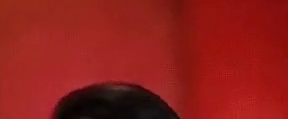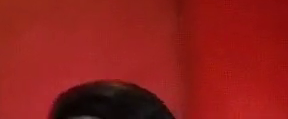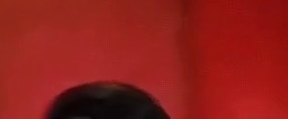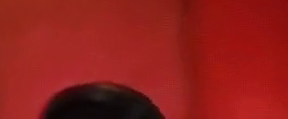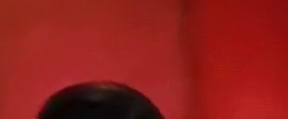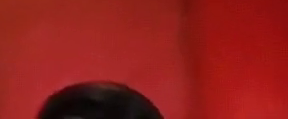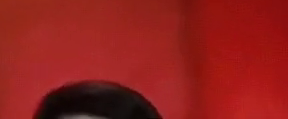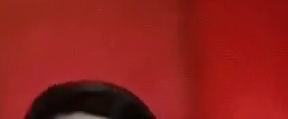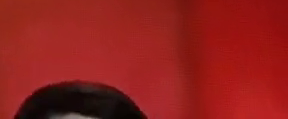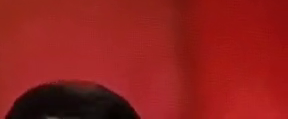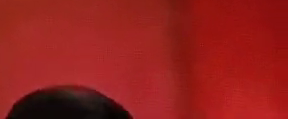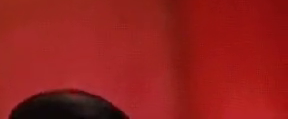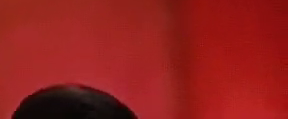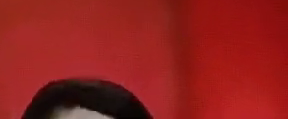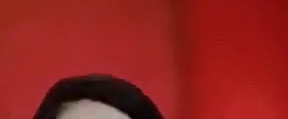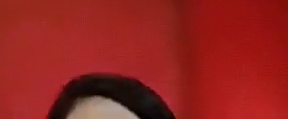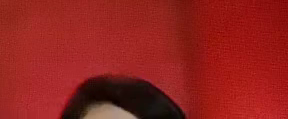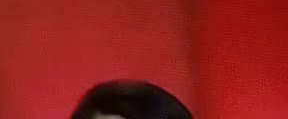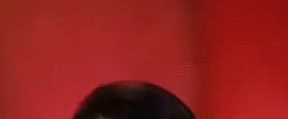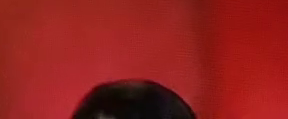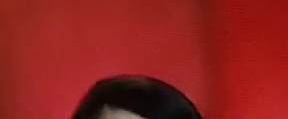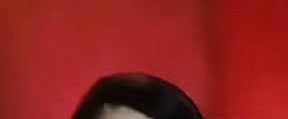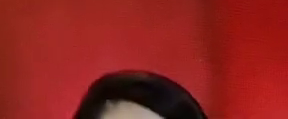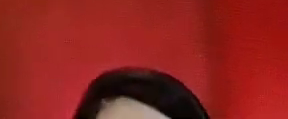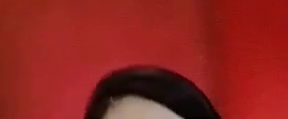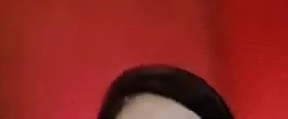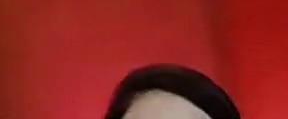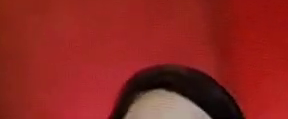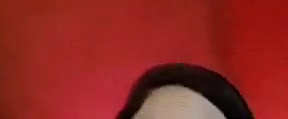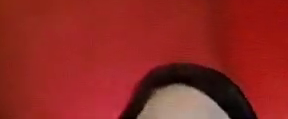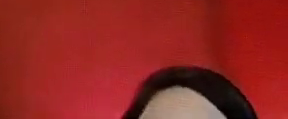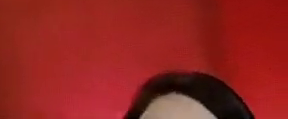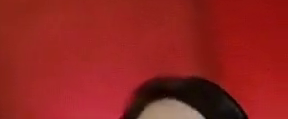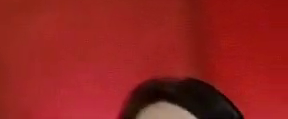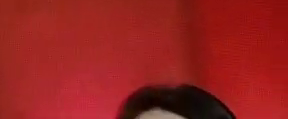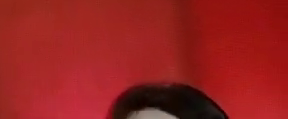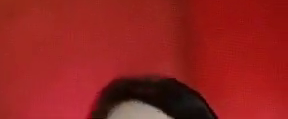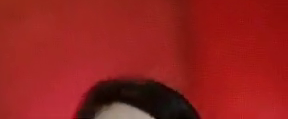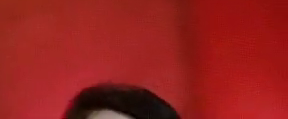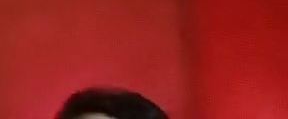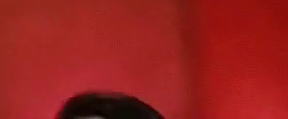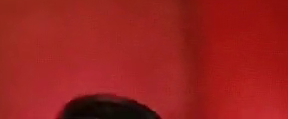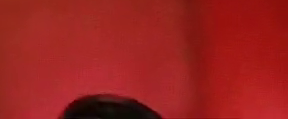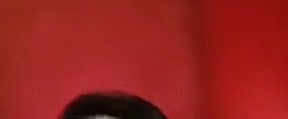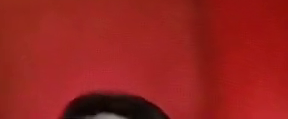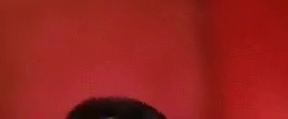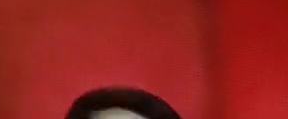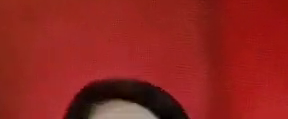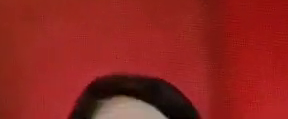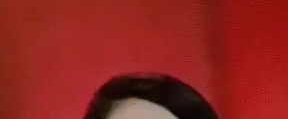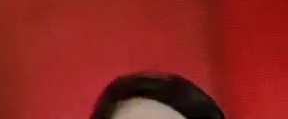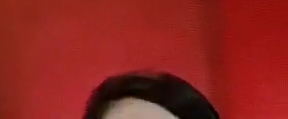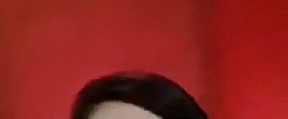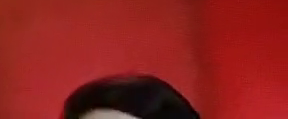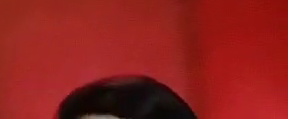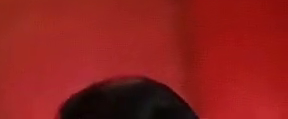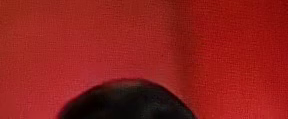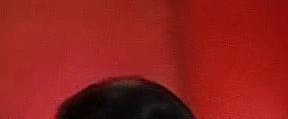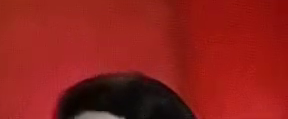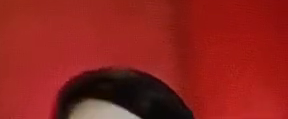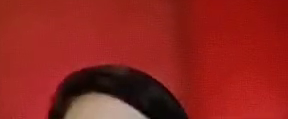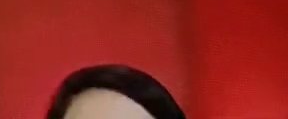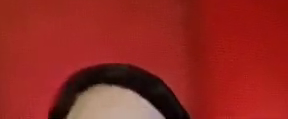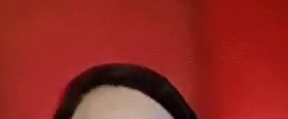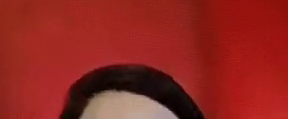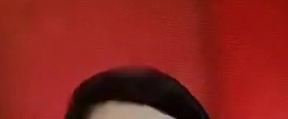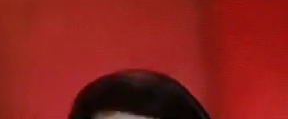Mendes. Amanhã, os ministros também discutem quais são exatamente as medidas que devem ser tomadas pelos governos.